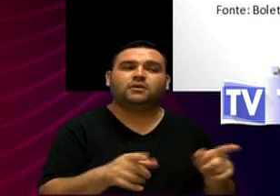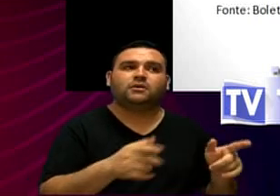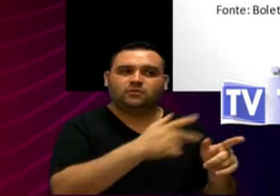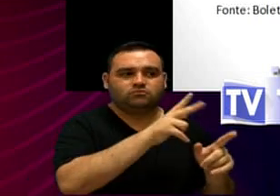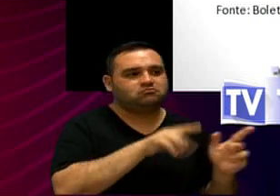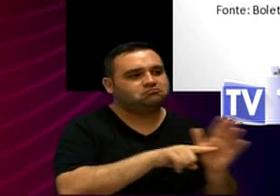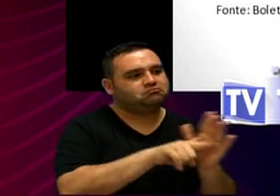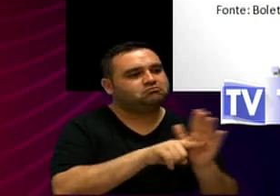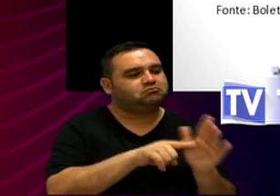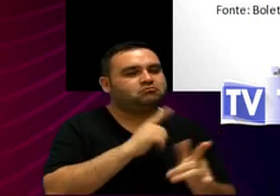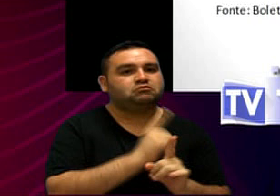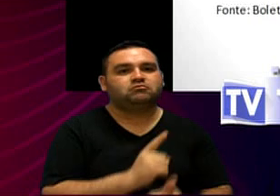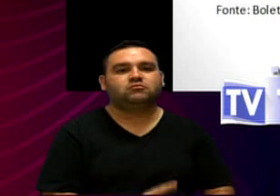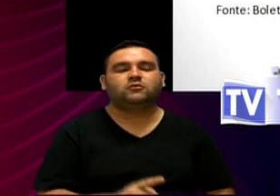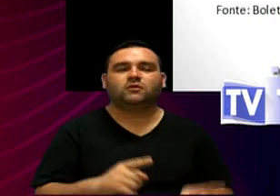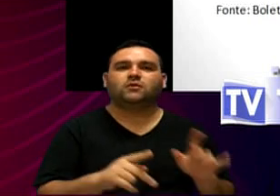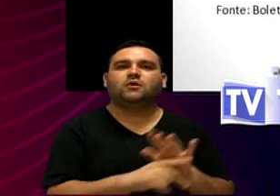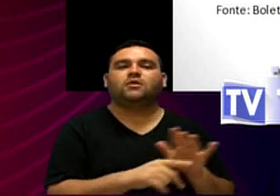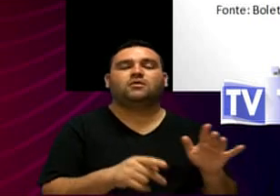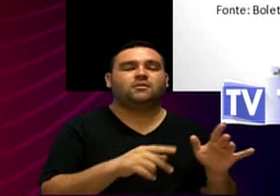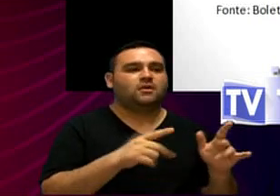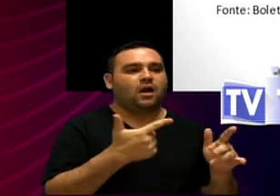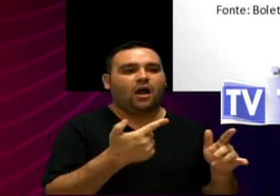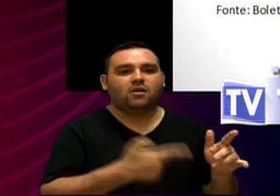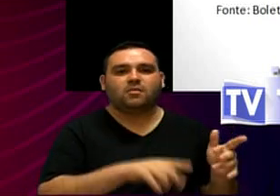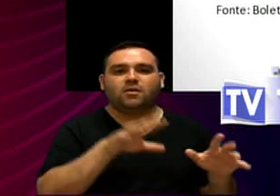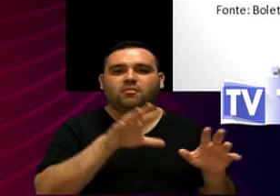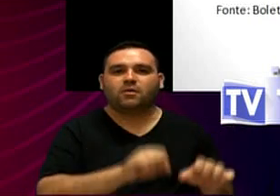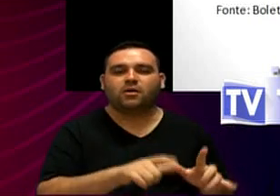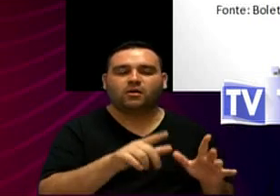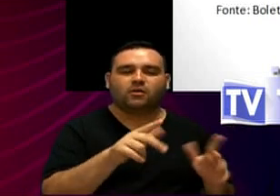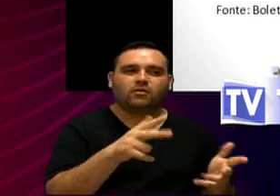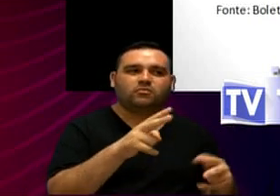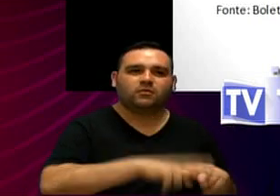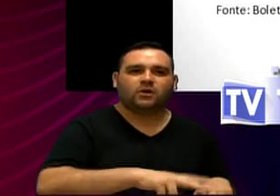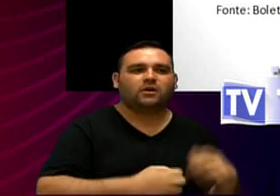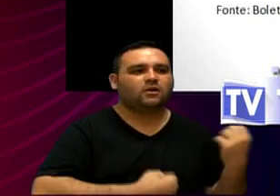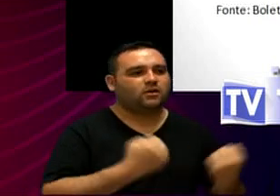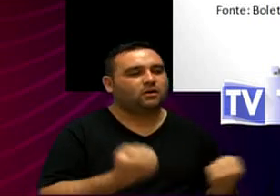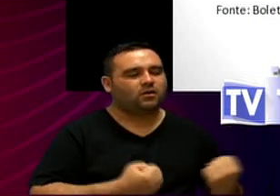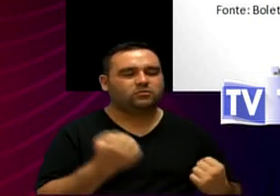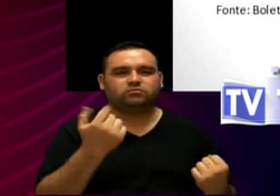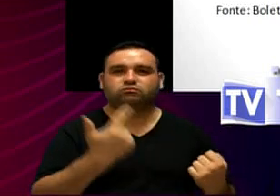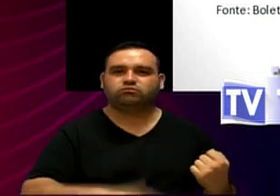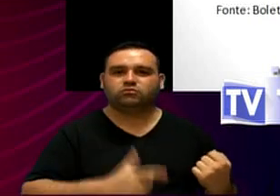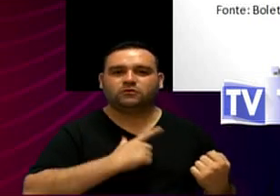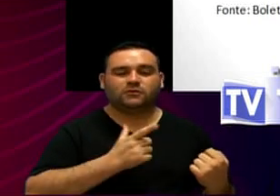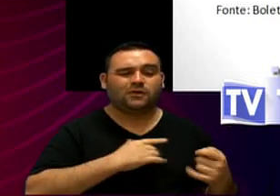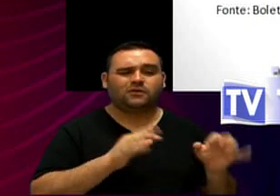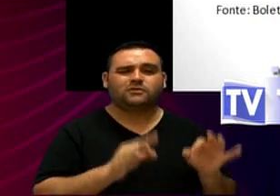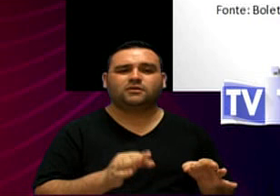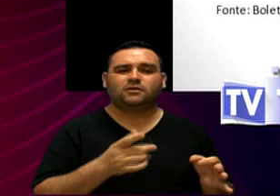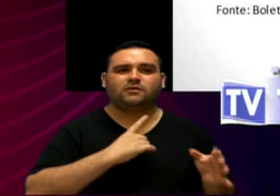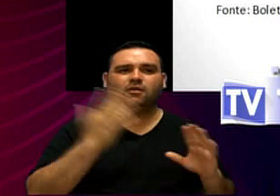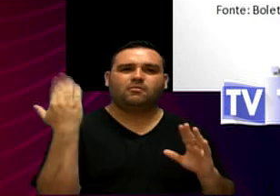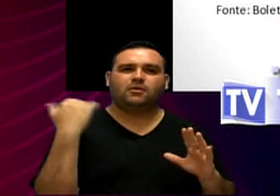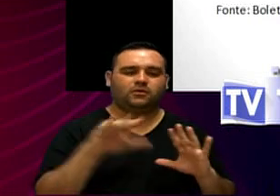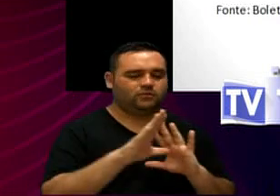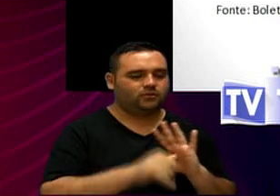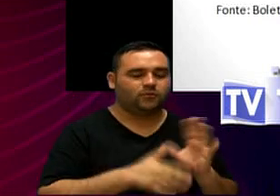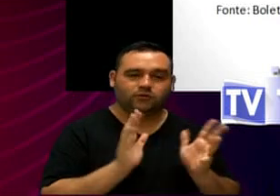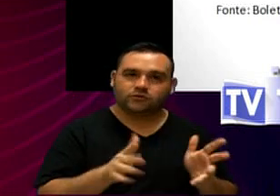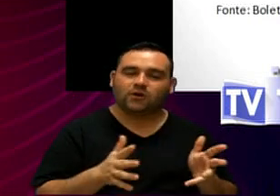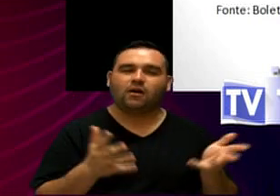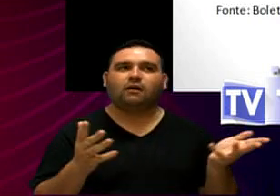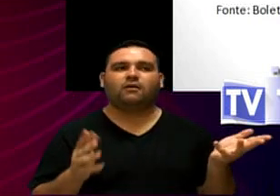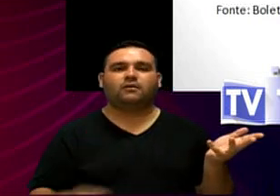decorrentes de investigação, armas apreendidas e veículos recuperados, exatamente aqueles que foram furtados,